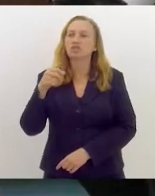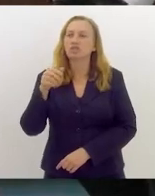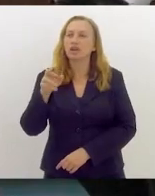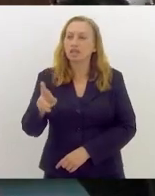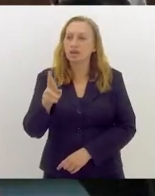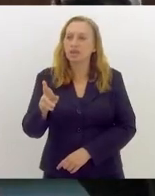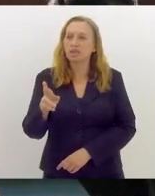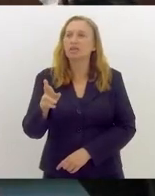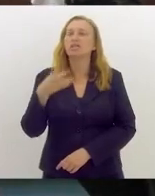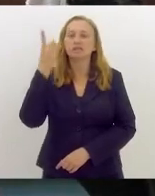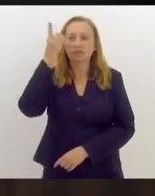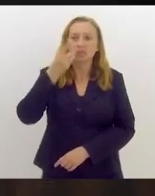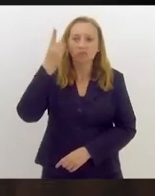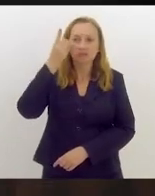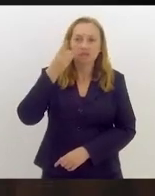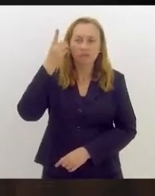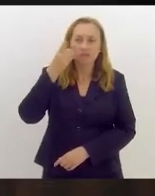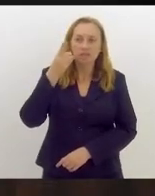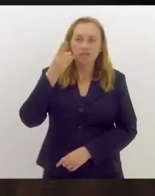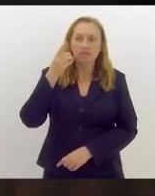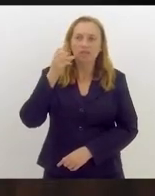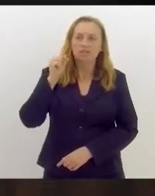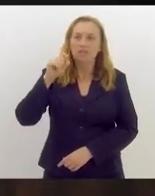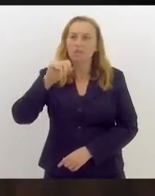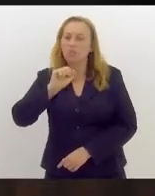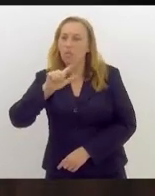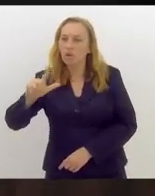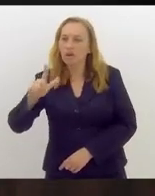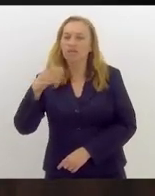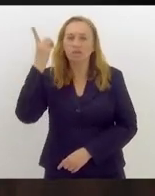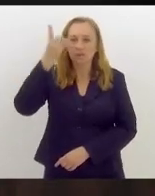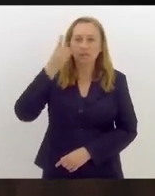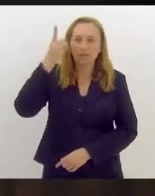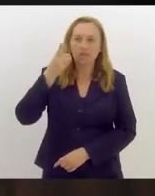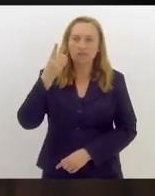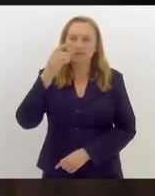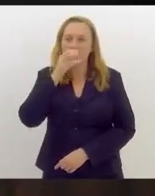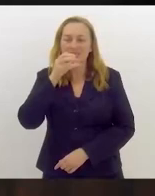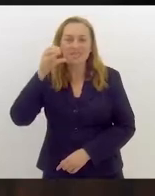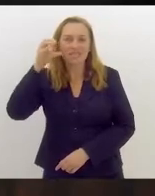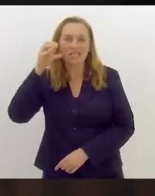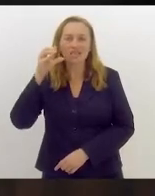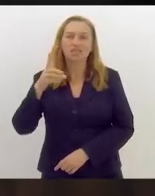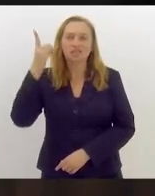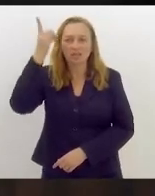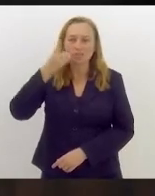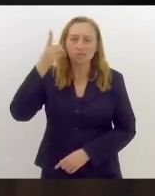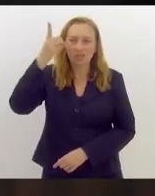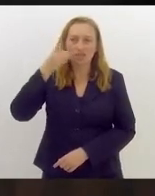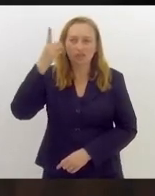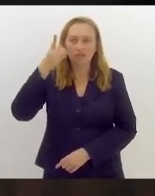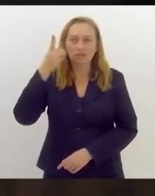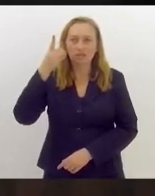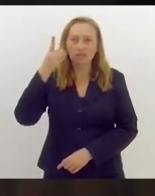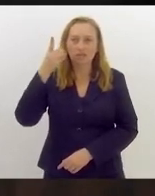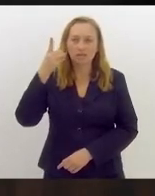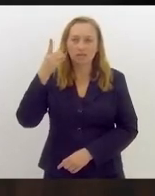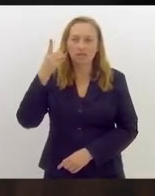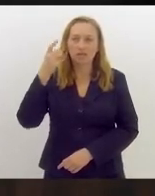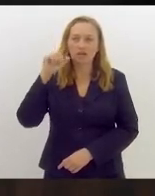Bittencourt Deputado Samuel Malafaia deputada Célia Jordão Deputado é